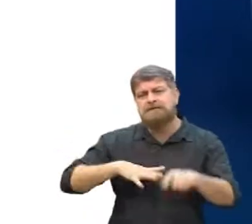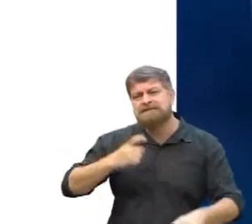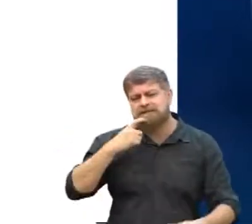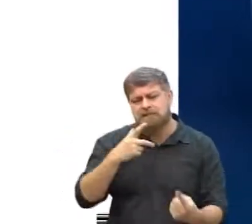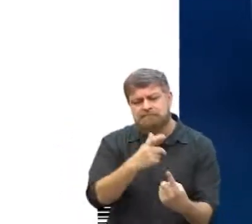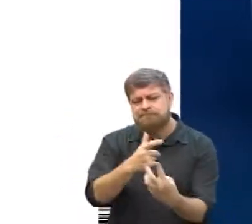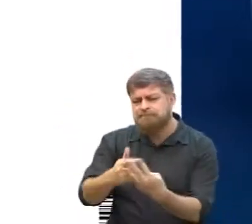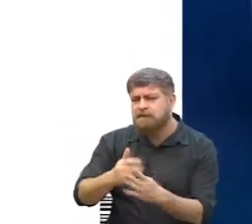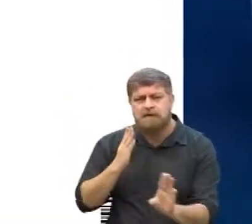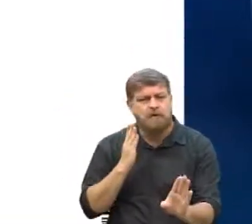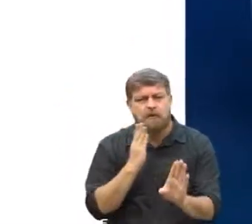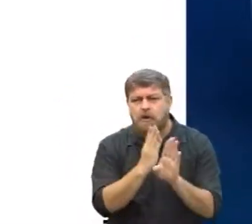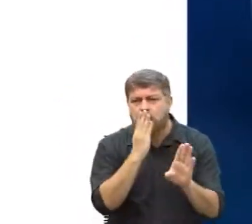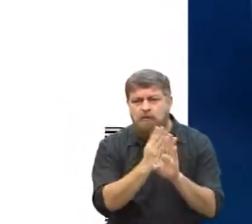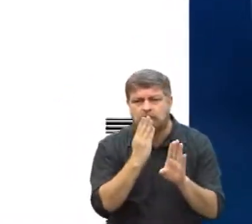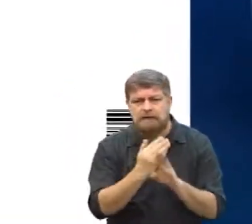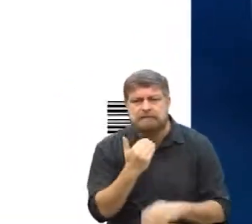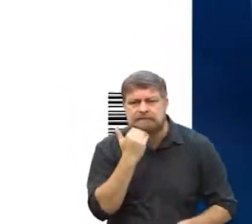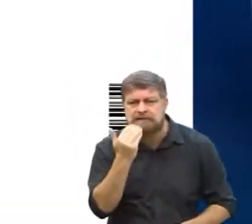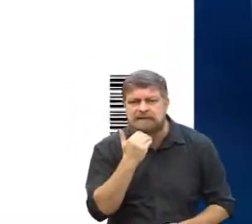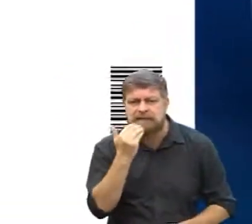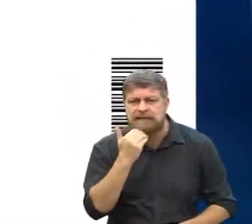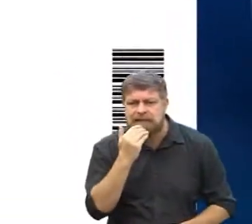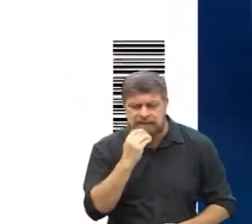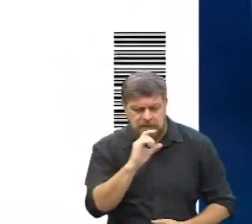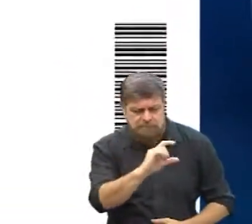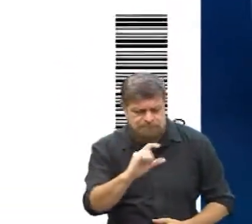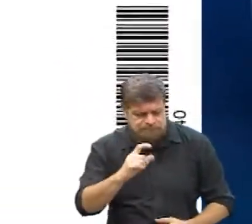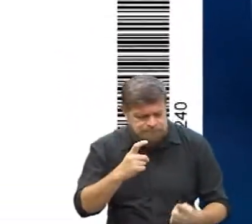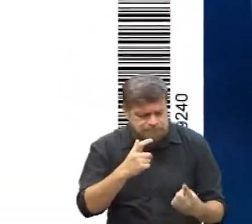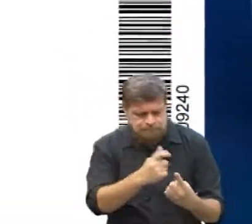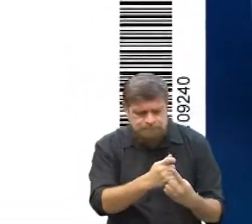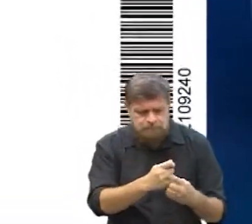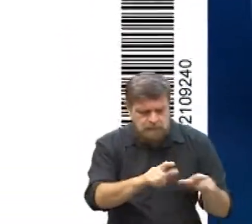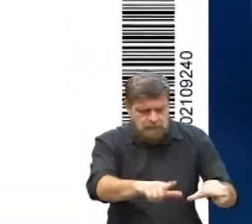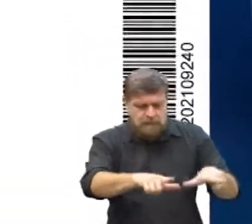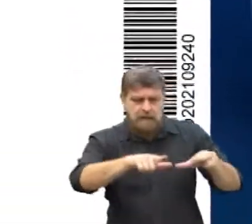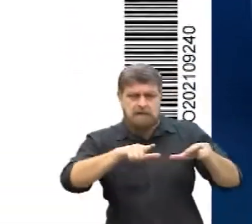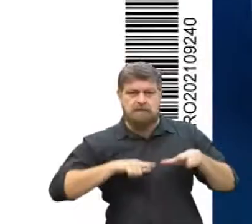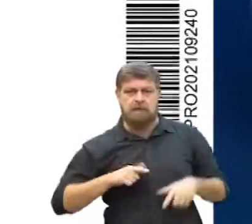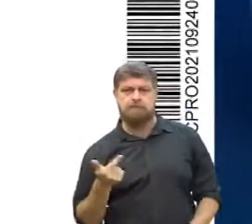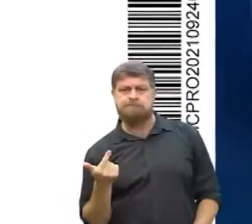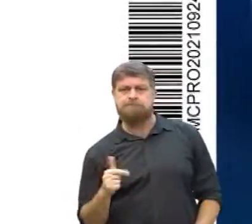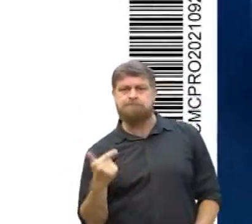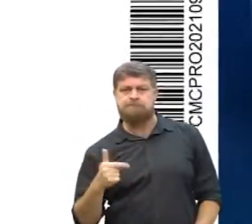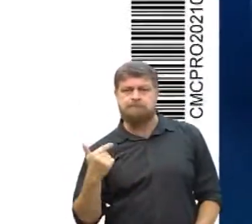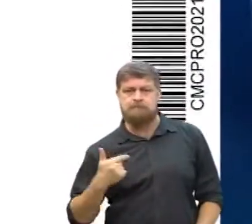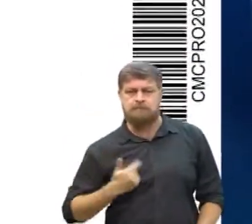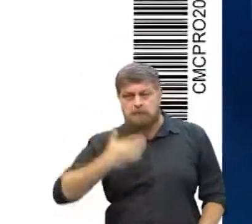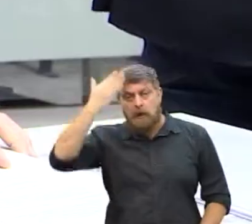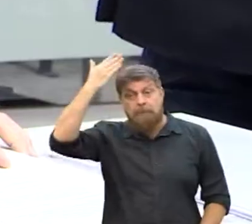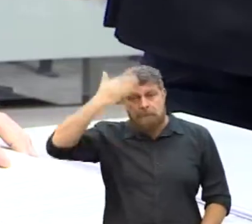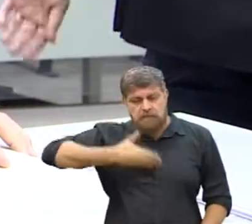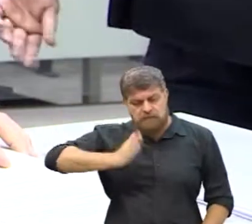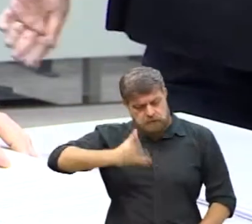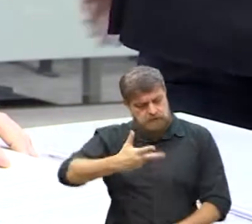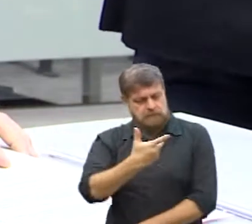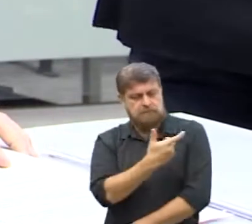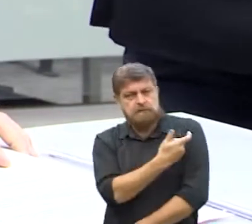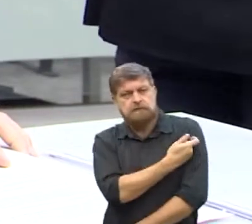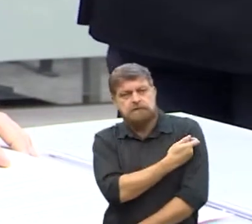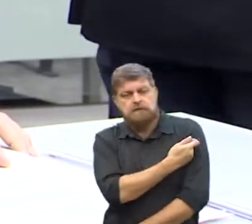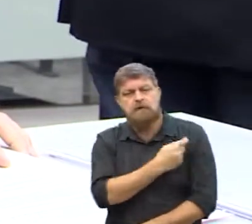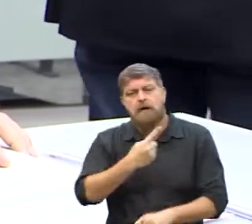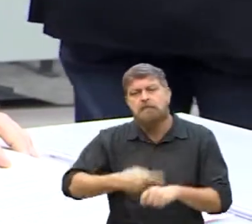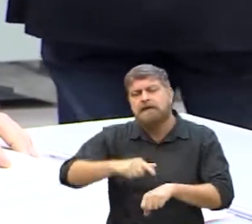em Campinas não encontrarem os registros de suas doses e não conseguirem emitir seus certificados nacional de vacinação